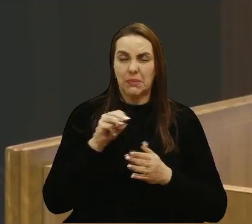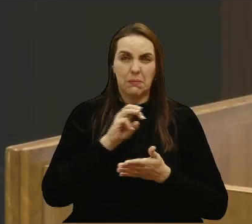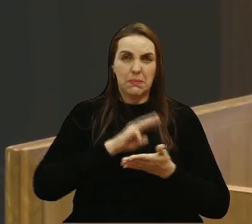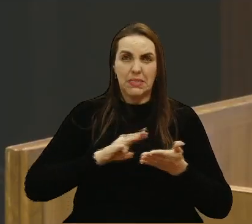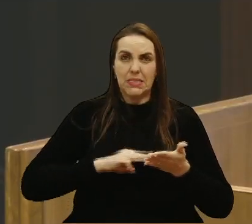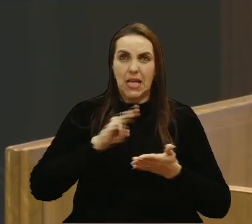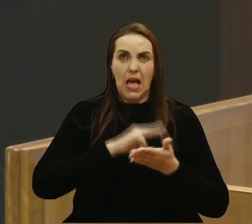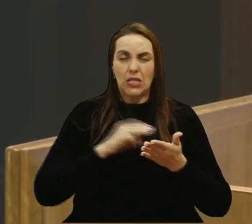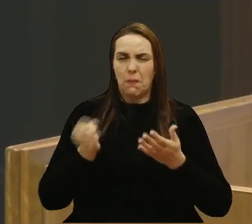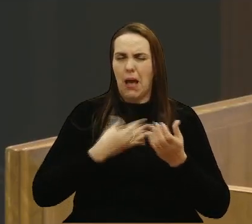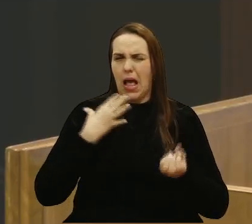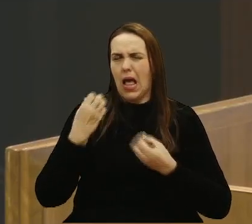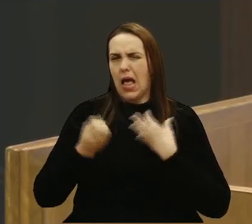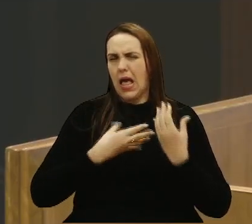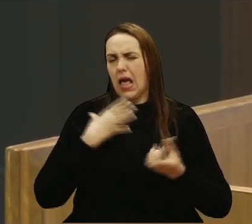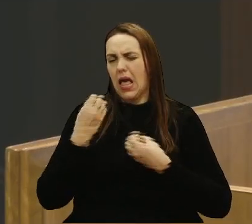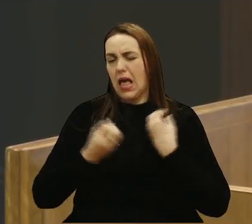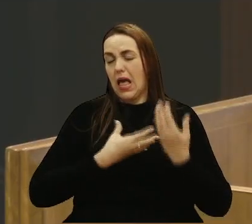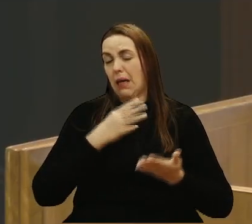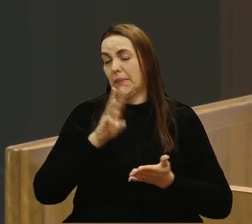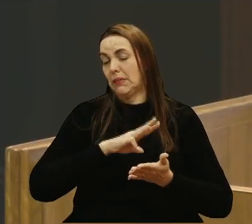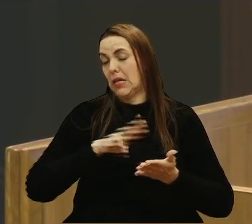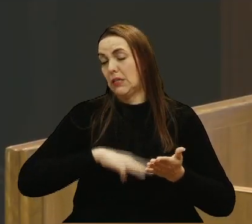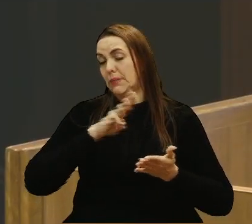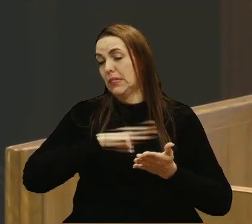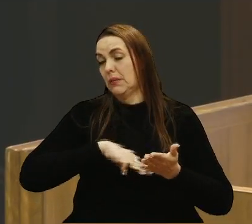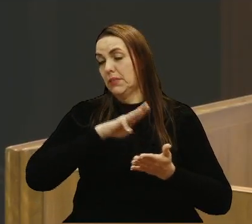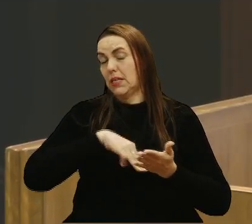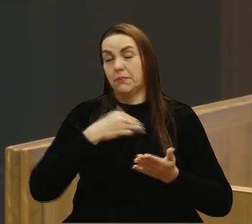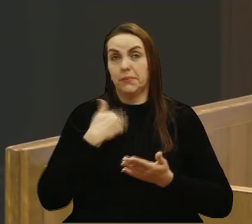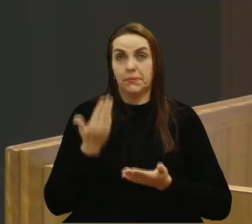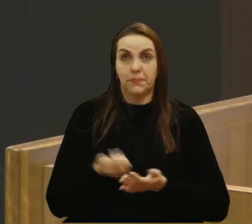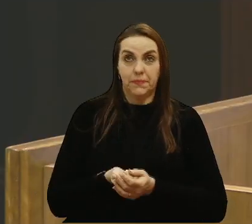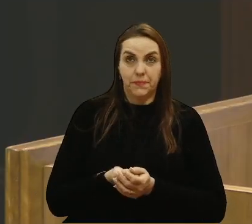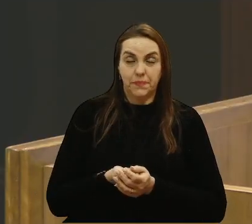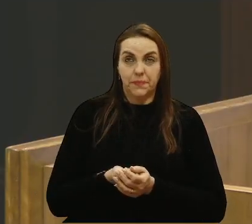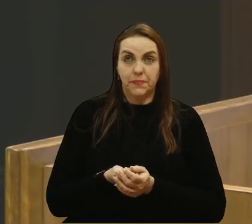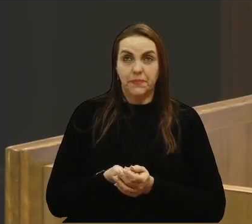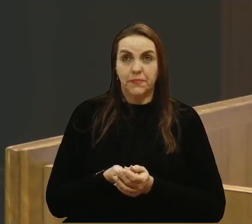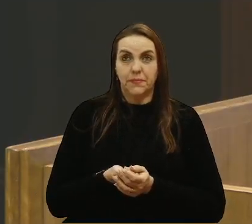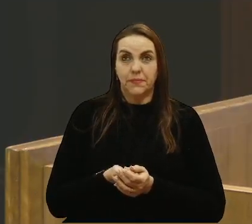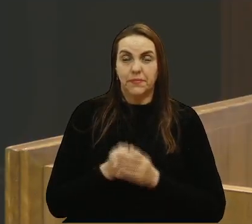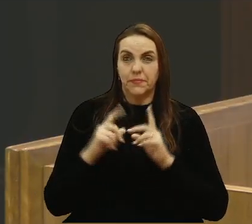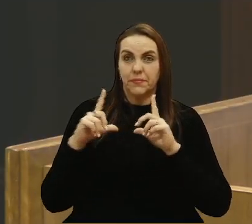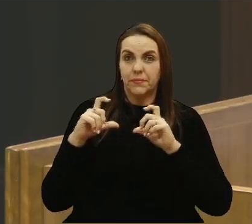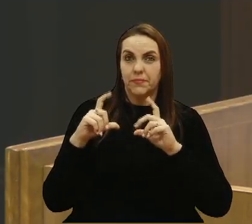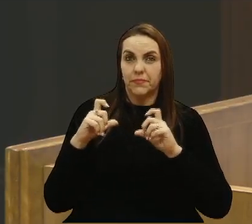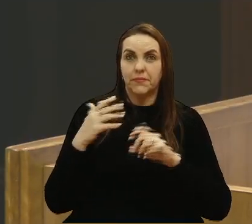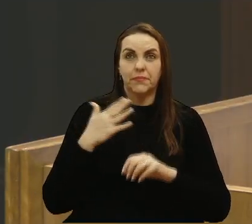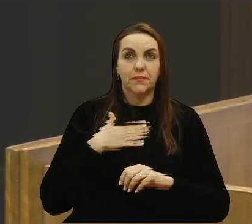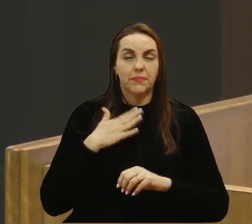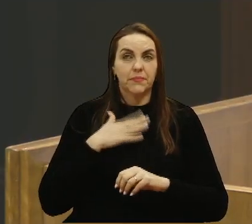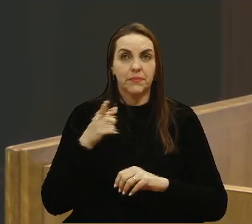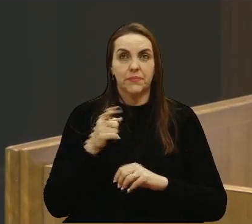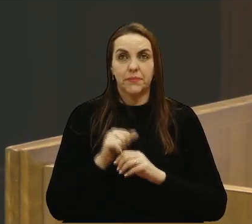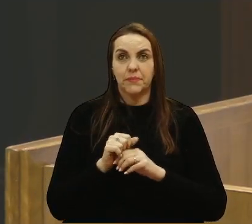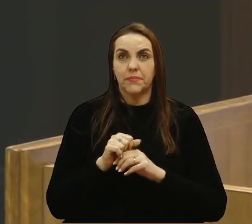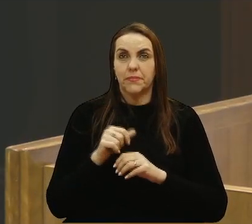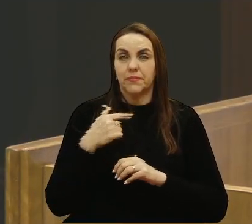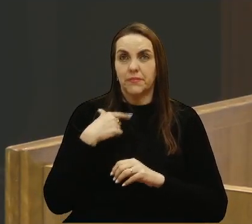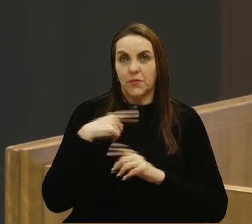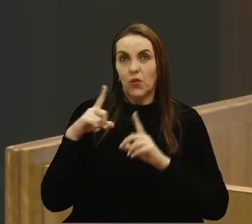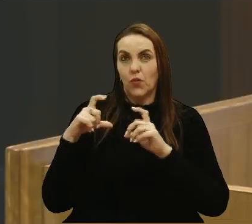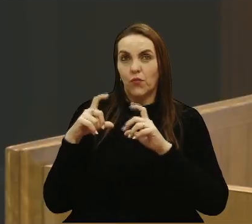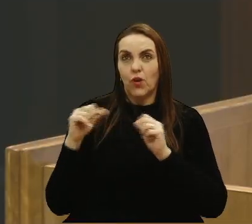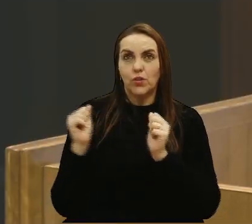mensagem aos montes, mandando mensagem. E assim, ó, é foto minha publicando, eu tomo uma foto com o